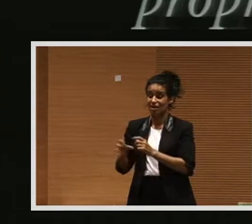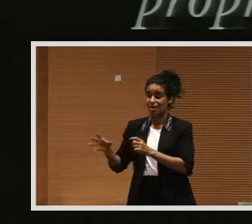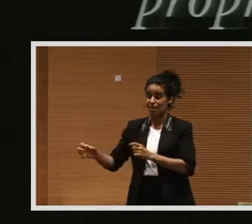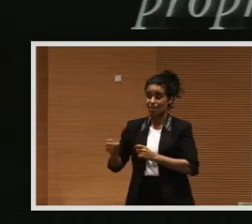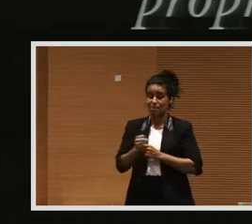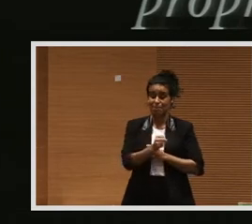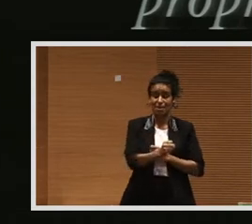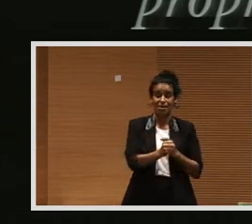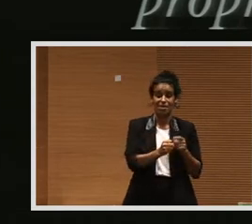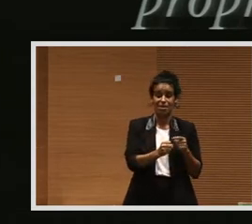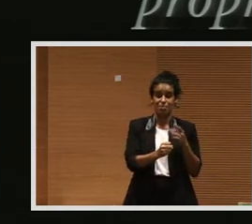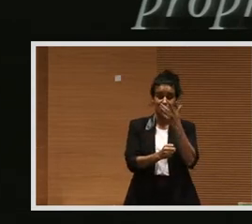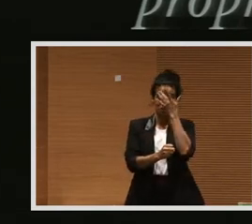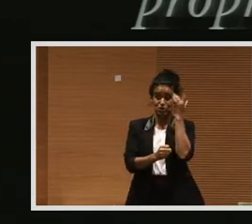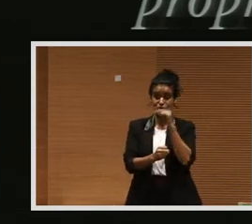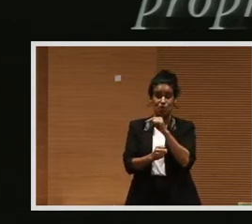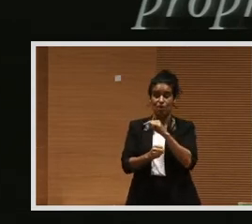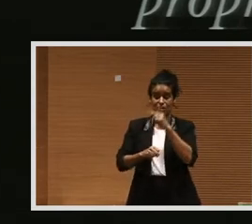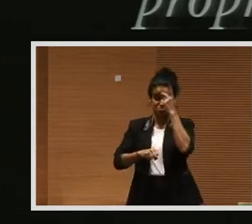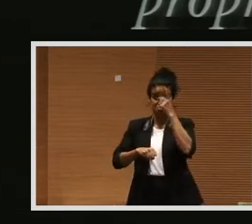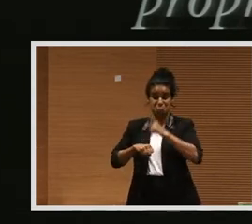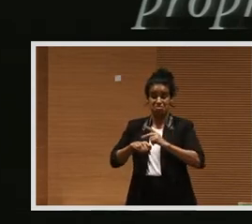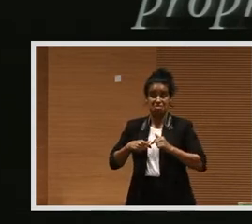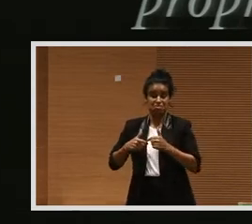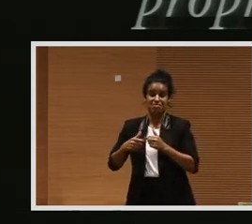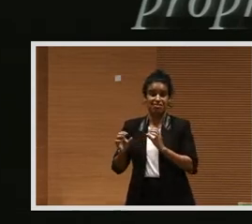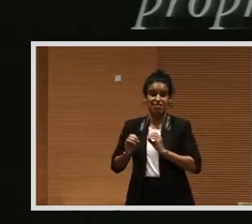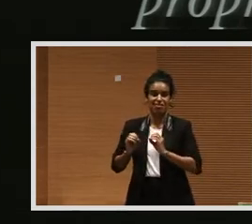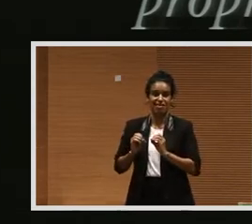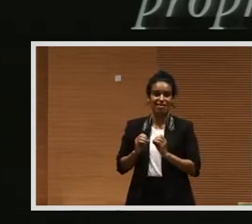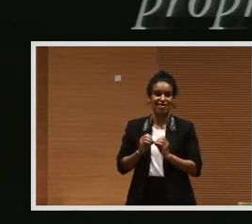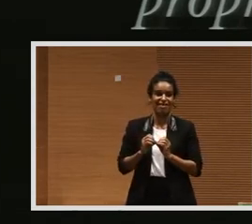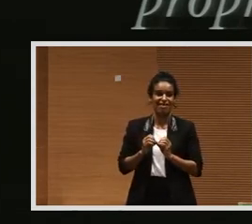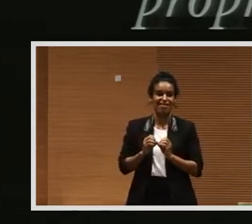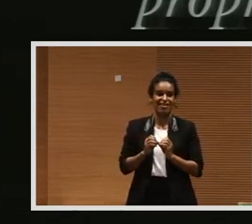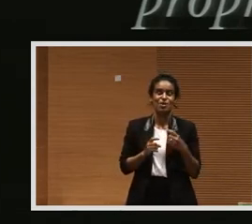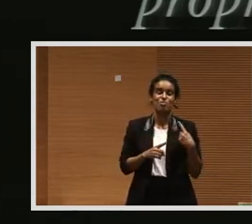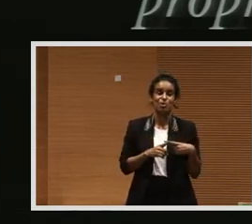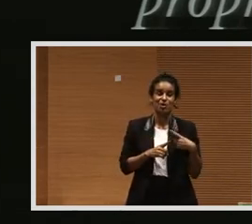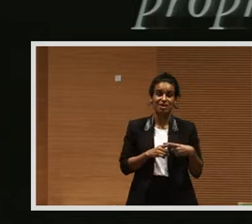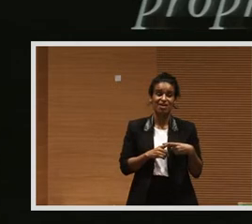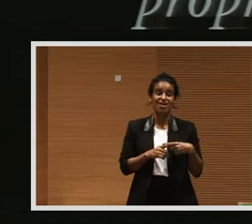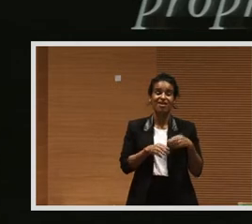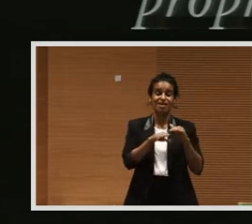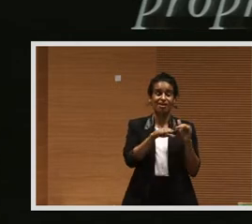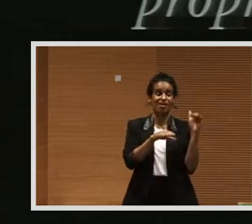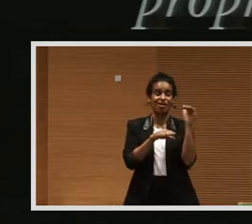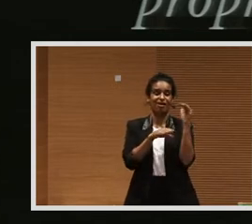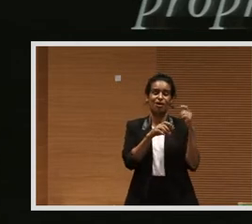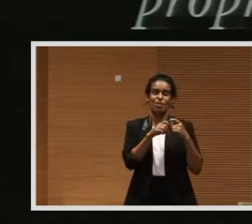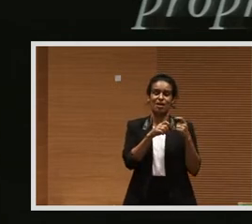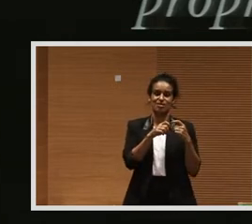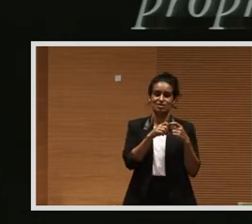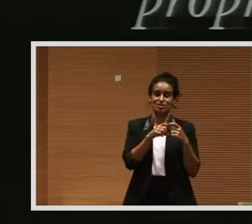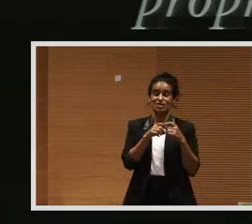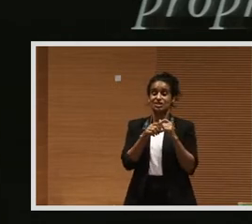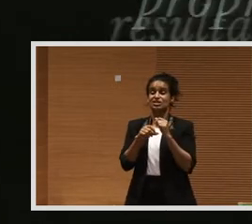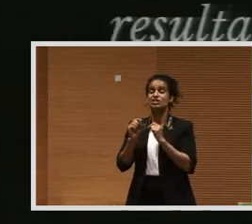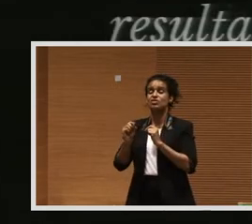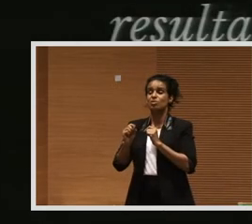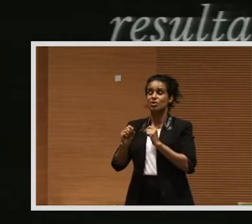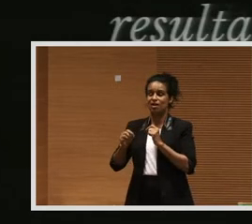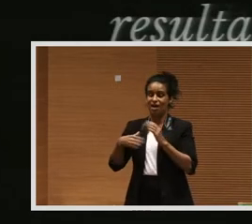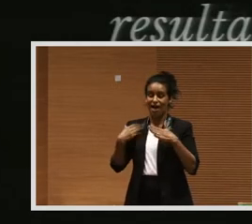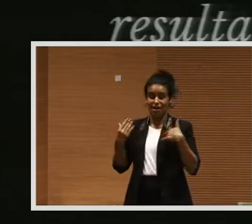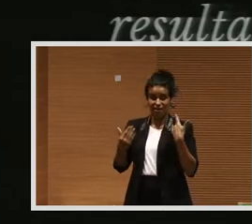transformando a vida, as dores da vida, os sofrimentos, as alegrias da vida em doenças.